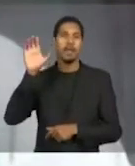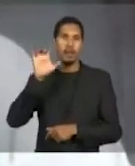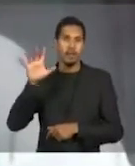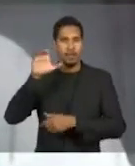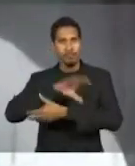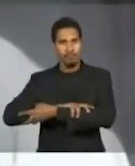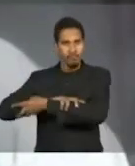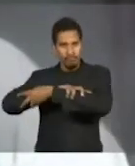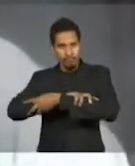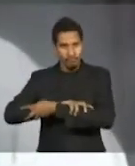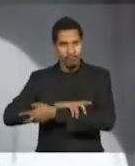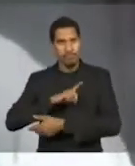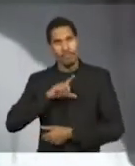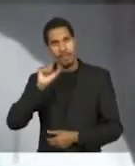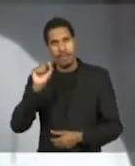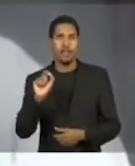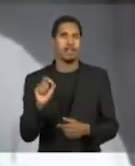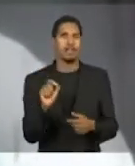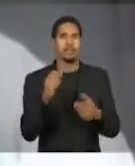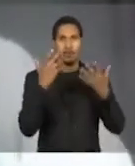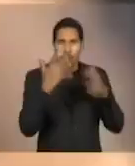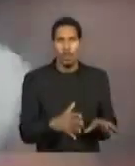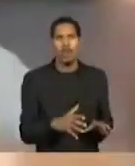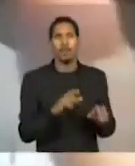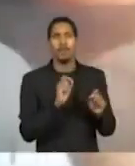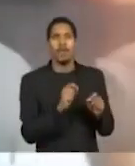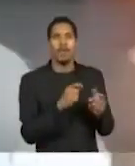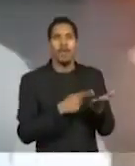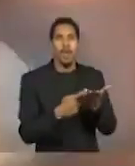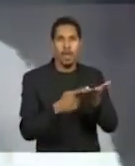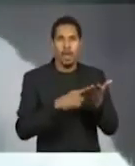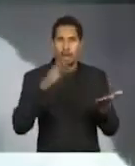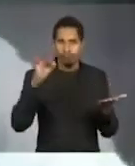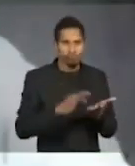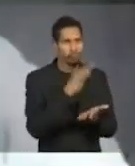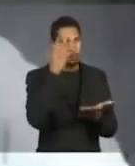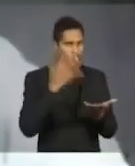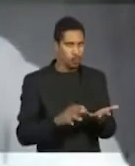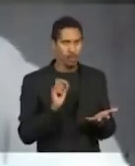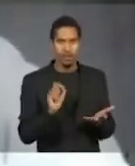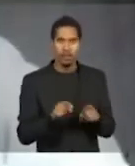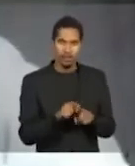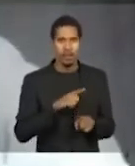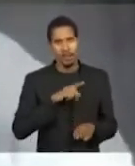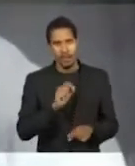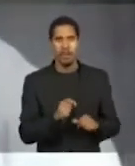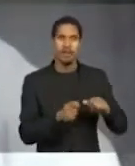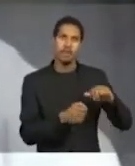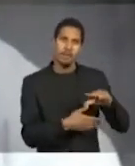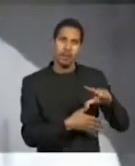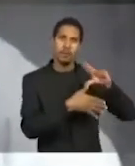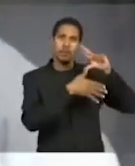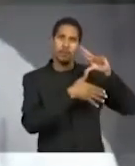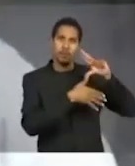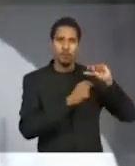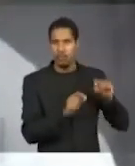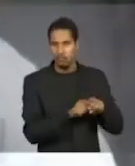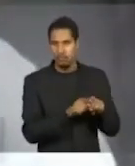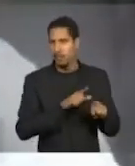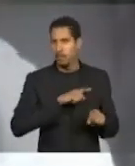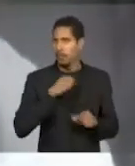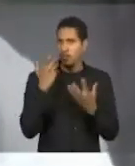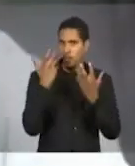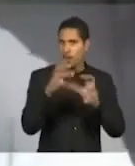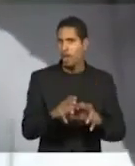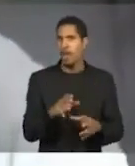assinar o acordo europeu. O Mercosul se negou a assinar, vários parlamentos